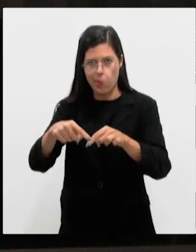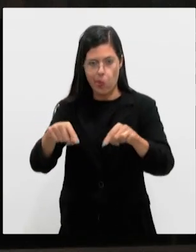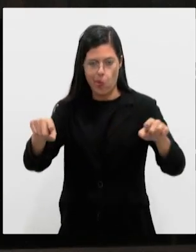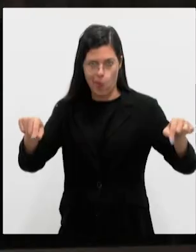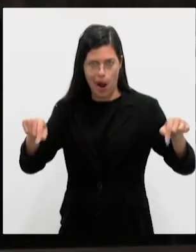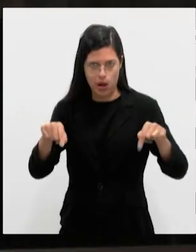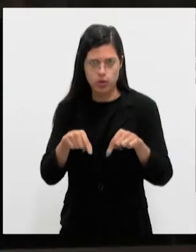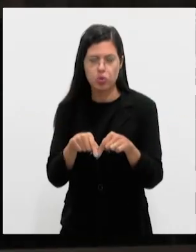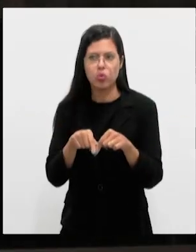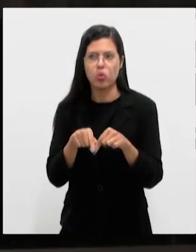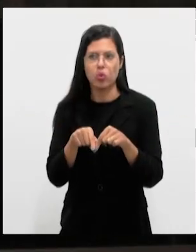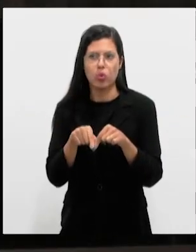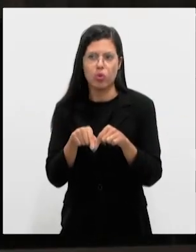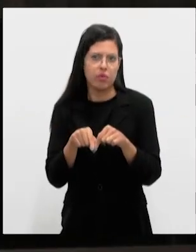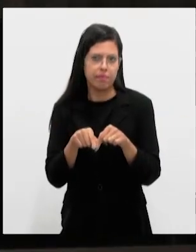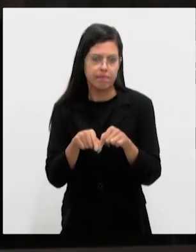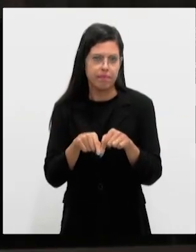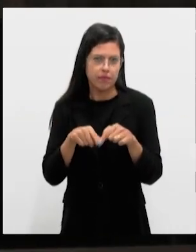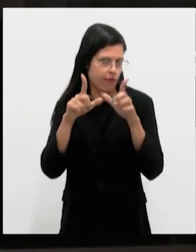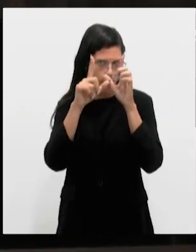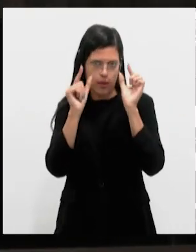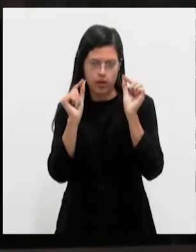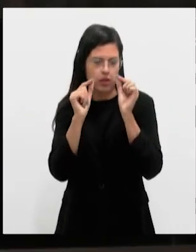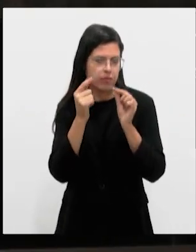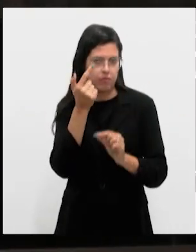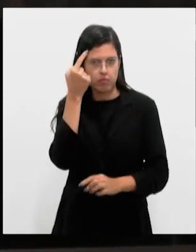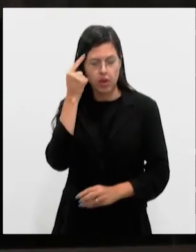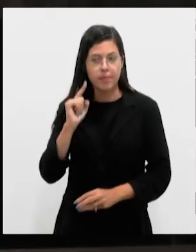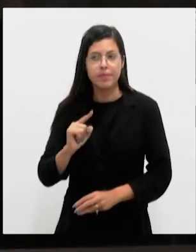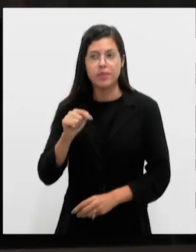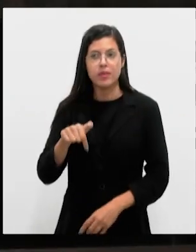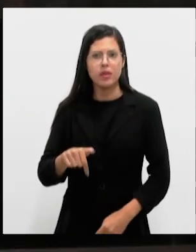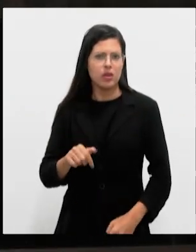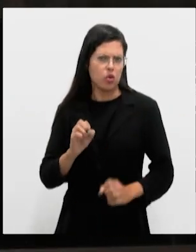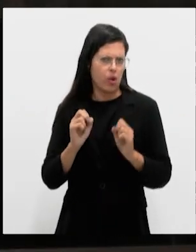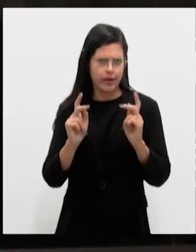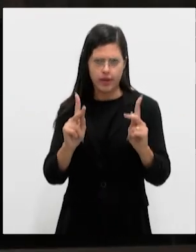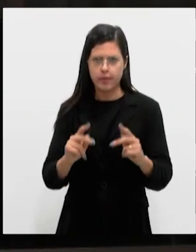dele, enfermaria, sei lá, e tudo bem.